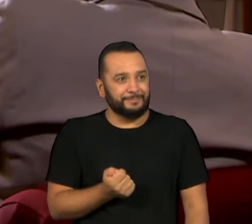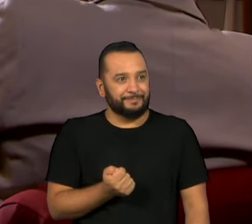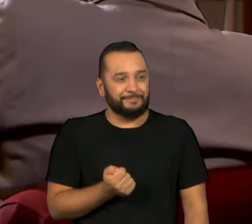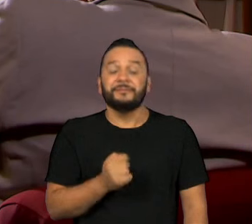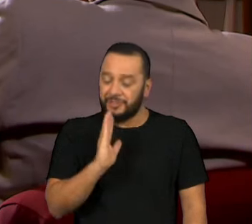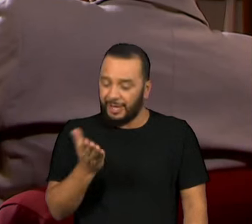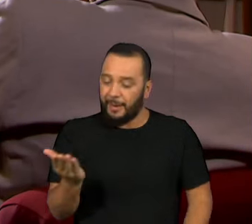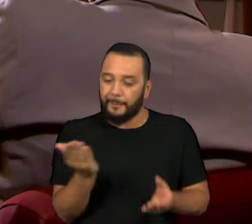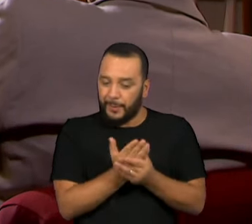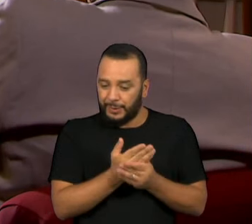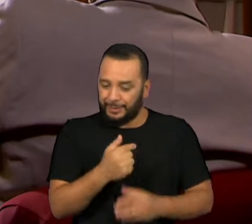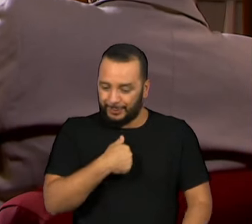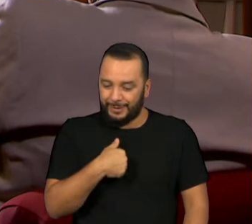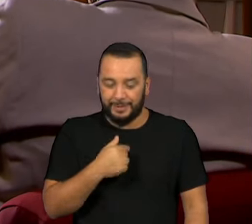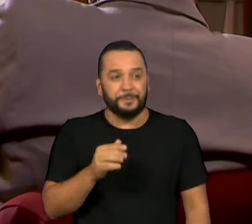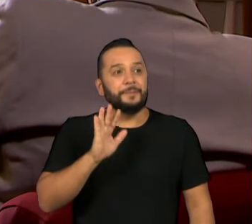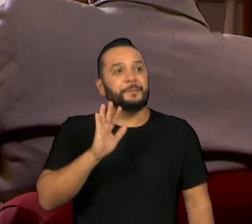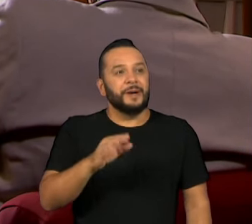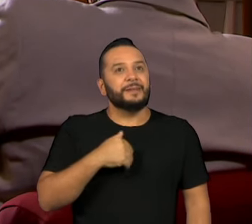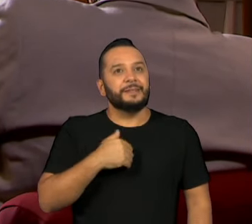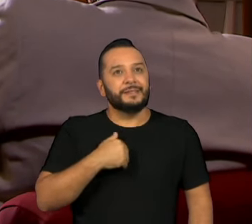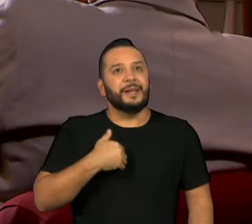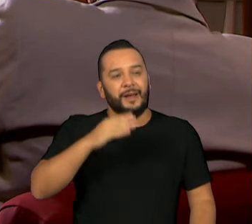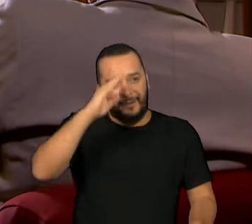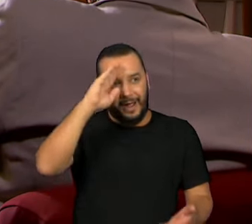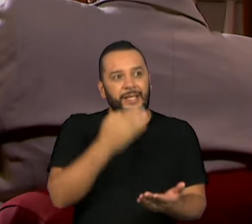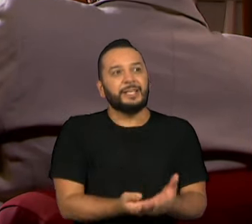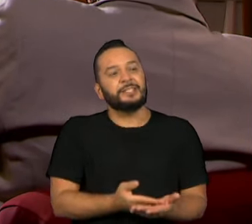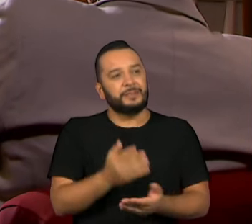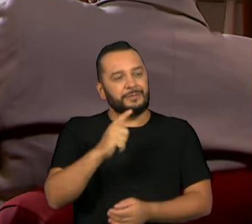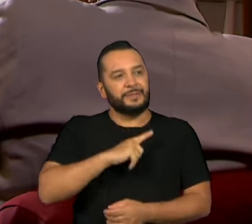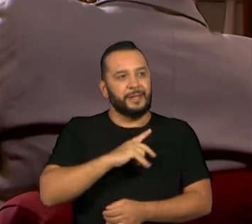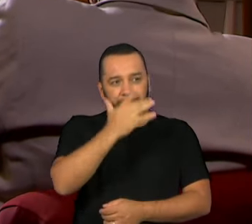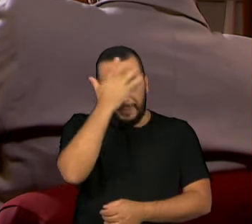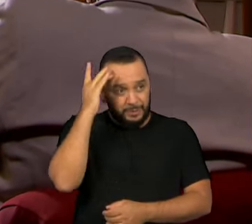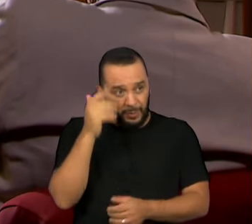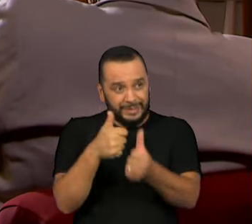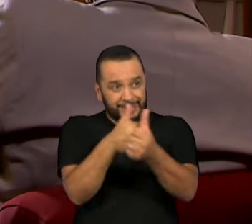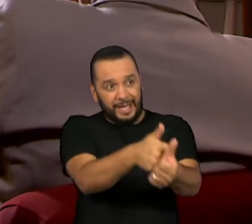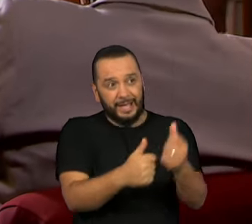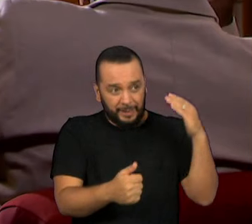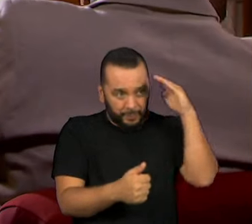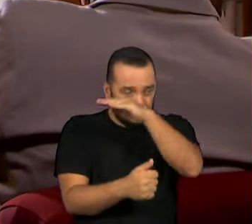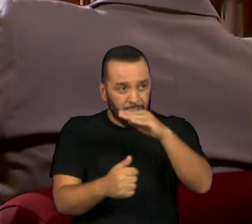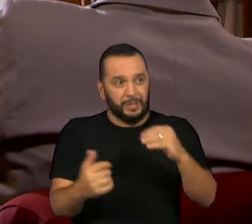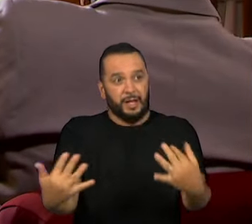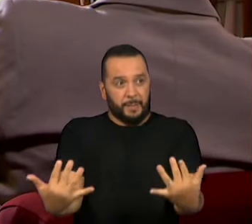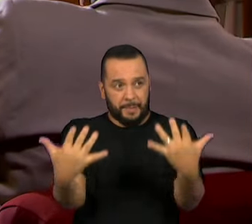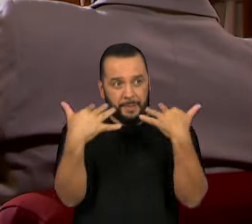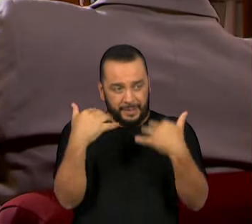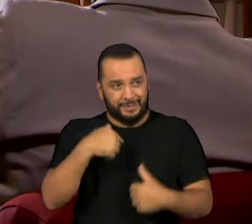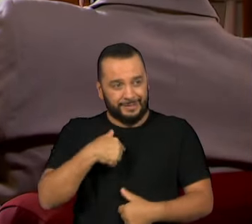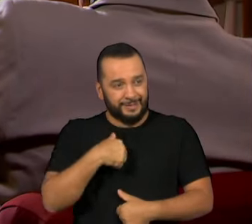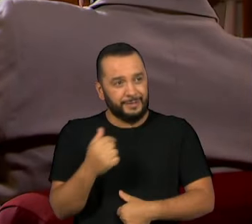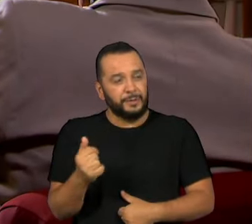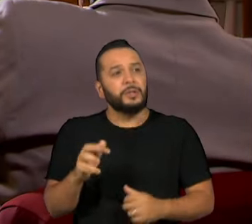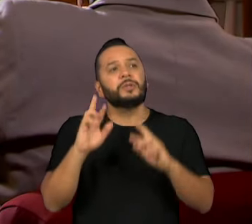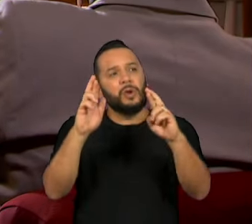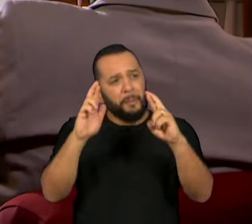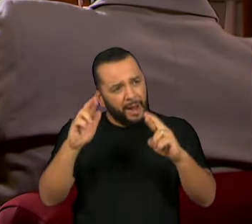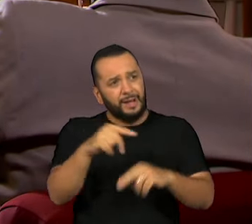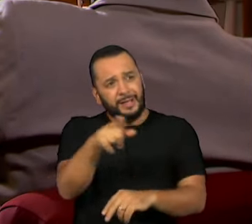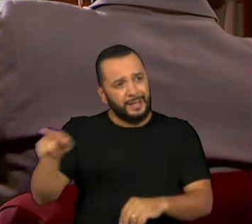quero acreditar que tem de bolsonaro estas assistindo esse programa eu espero que Eles assistem cozinha porque eu acho que